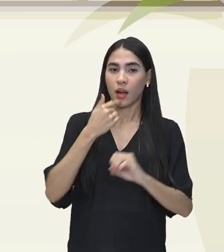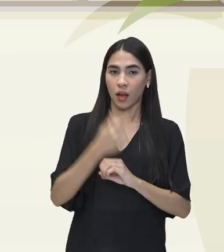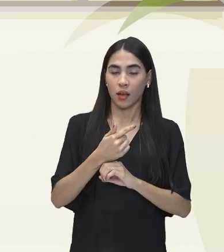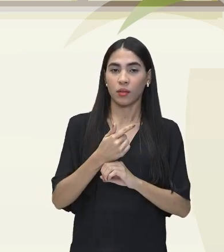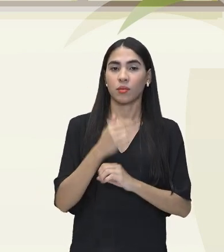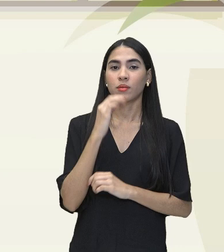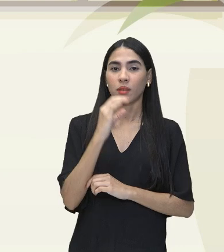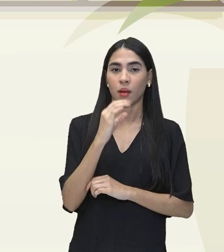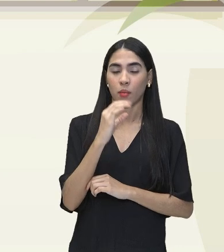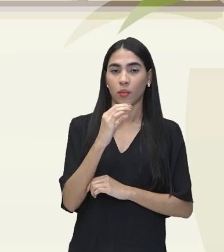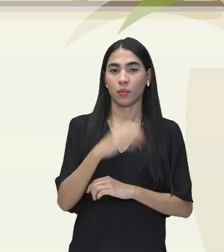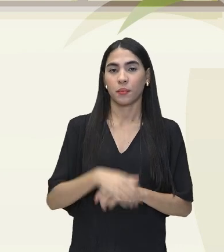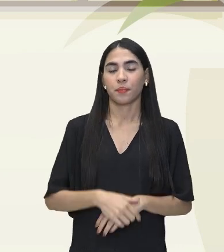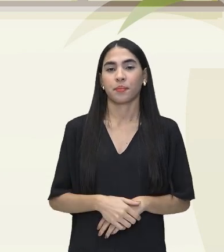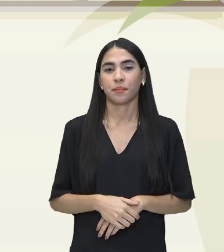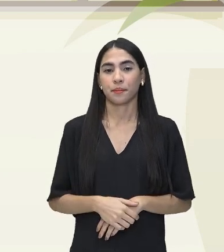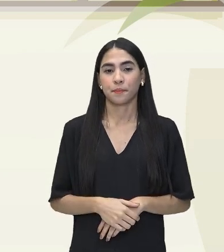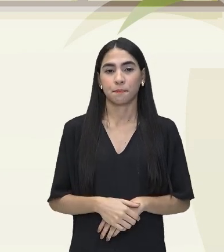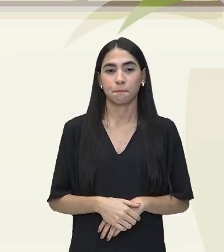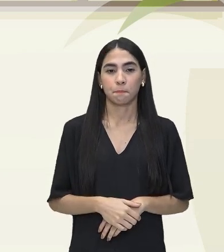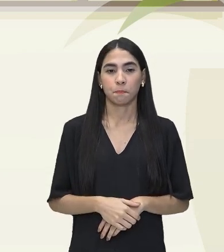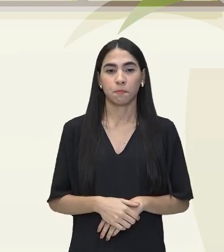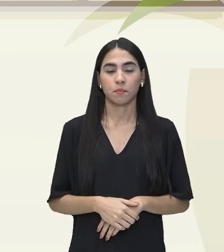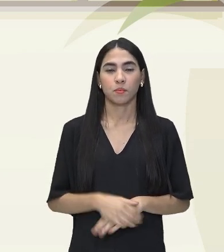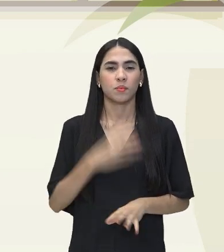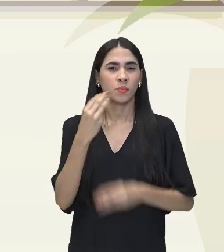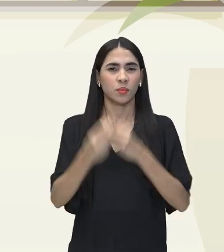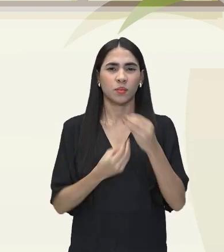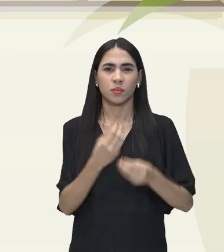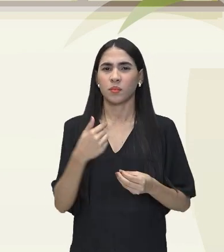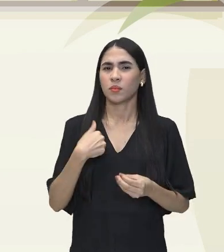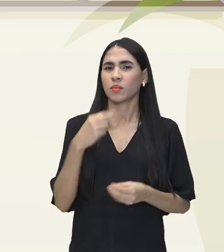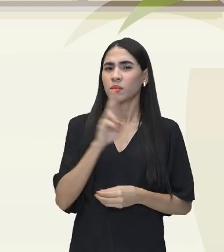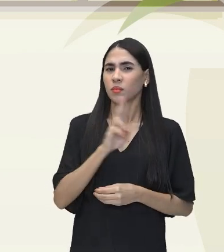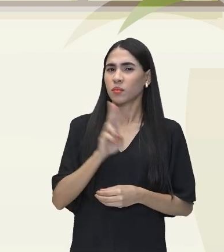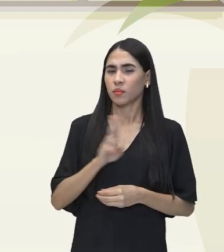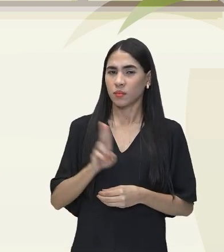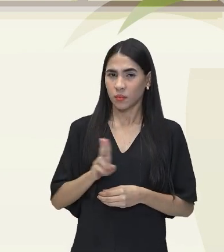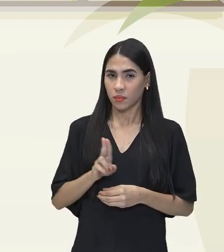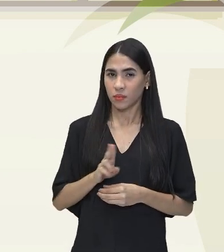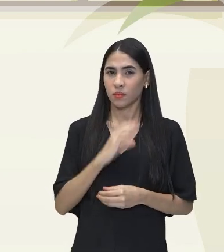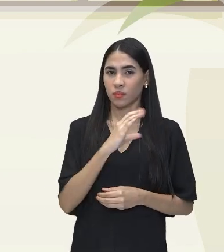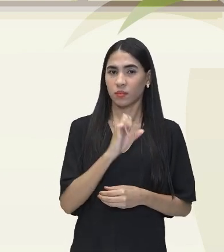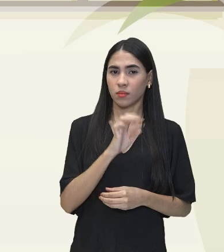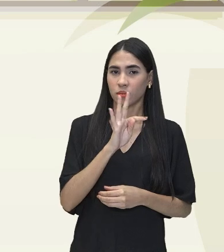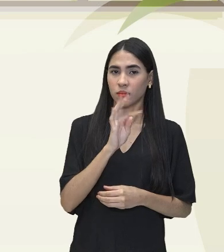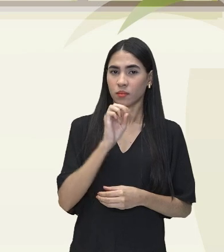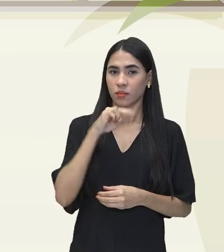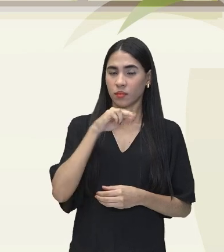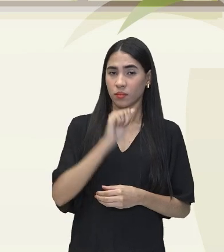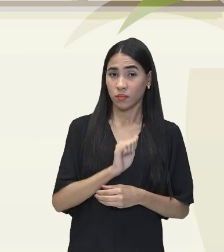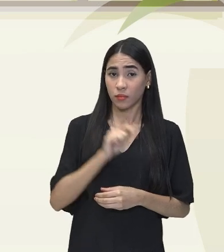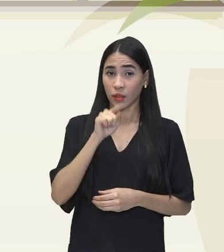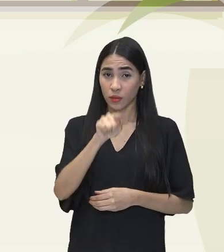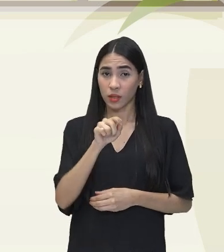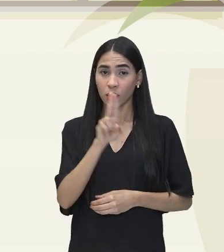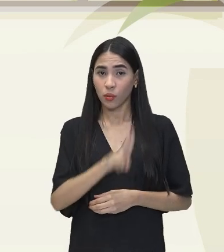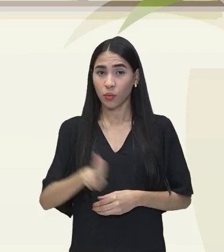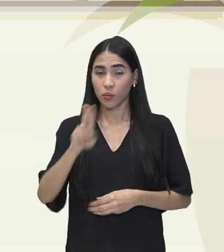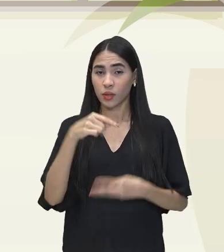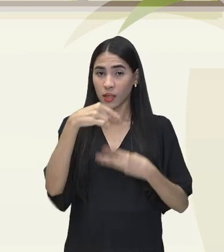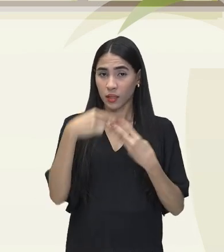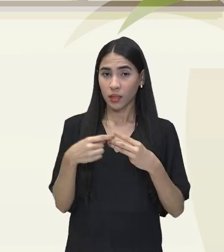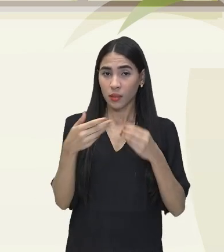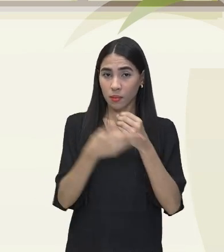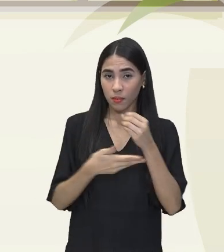de carbono, tá? E como é que eu vou nomear uma cetona? Você utiliza as 3